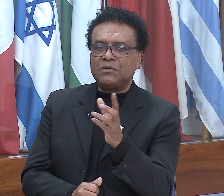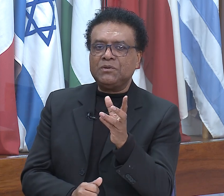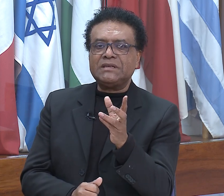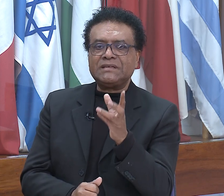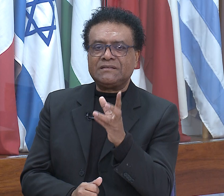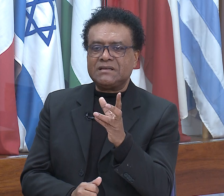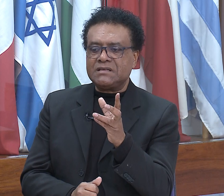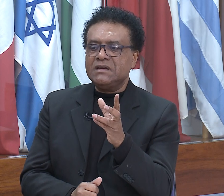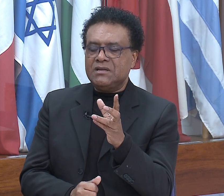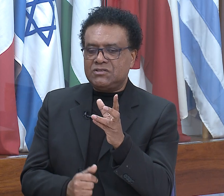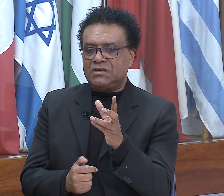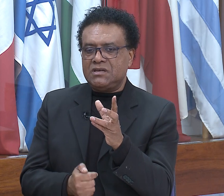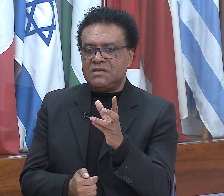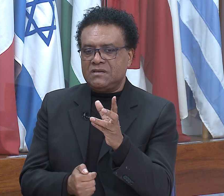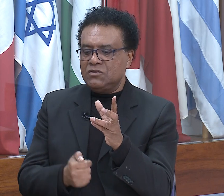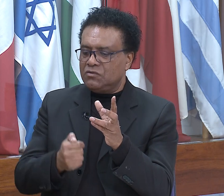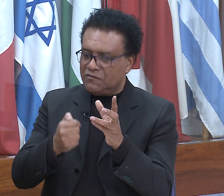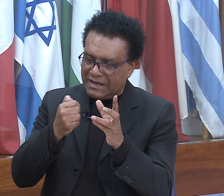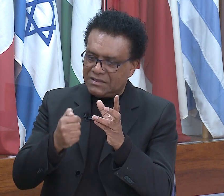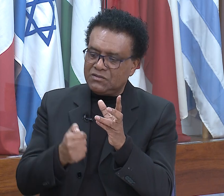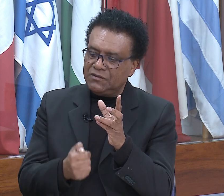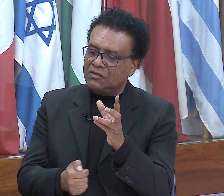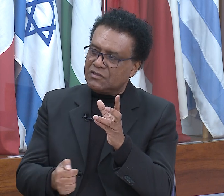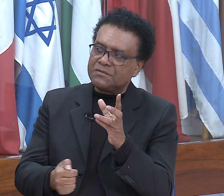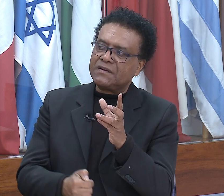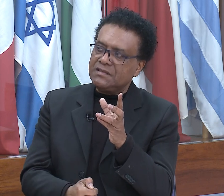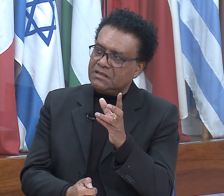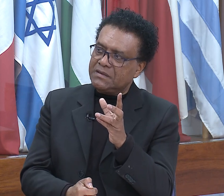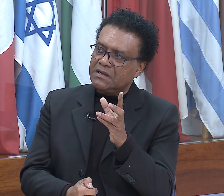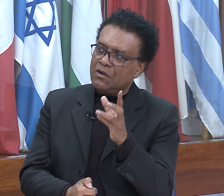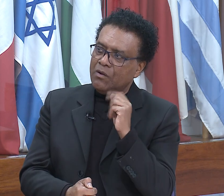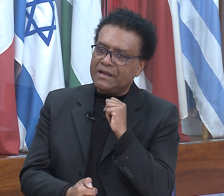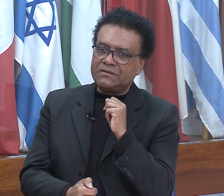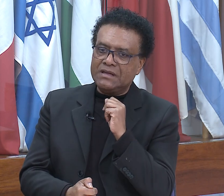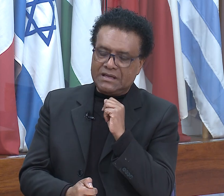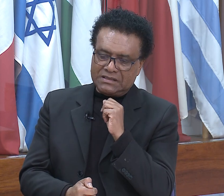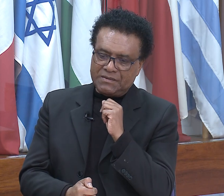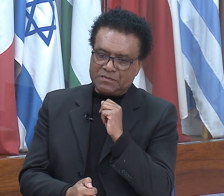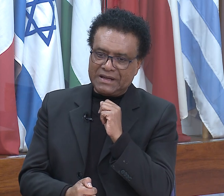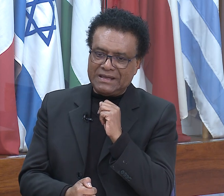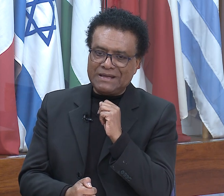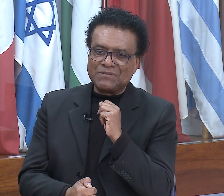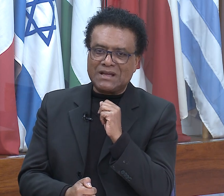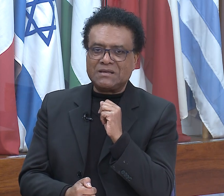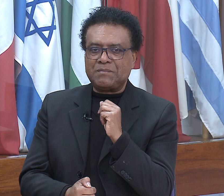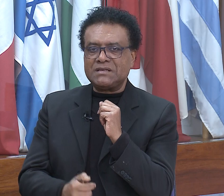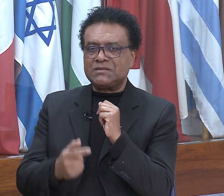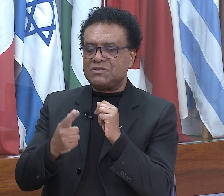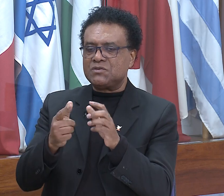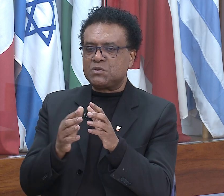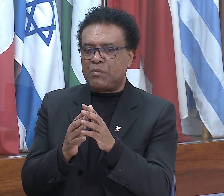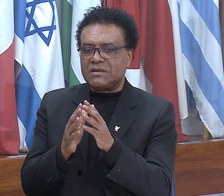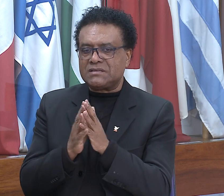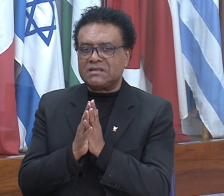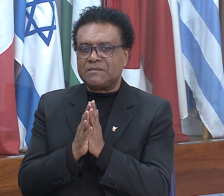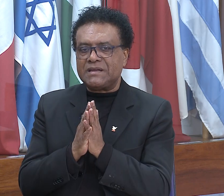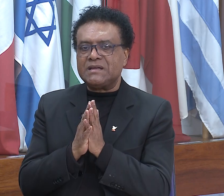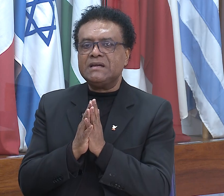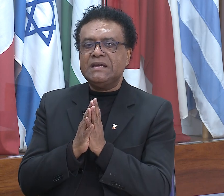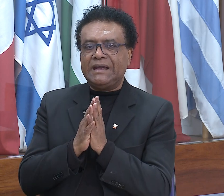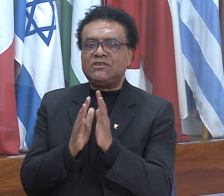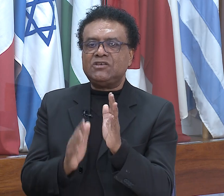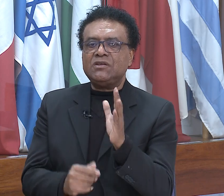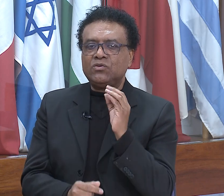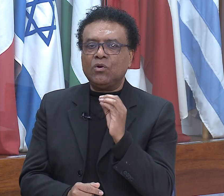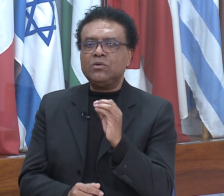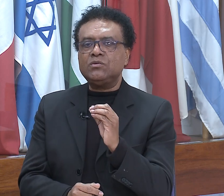absoluta certeza de que isso vai ser resolvido e nós vamos ficar em cima cobrando exatamente para que as empresas que utiliza os posse de Santa